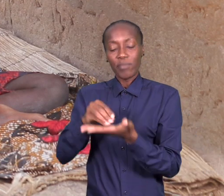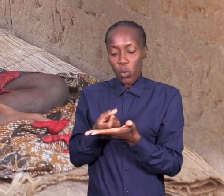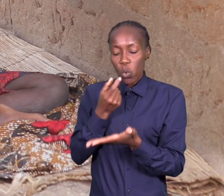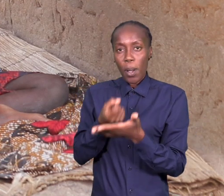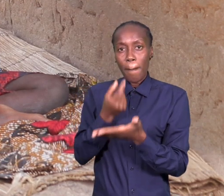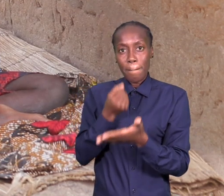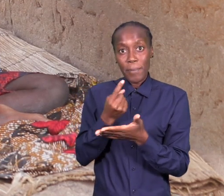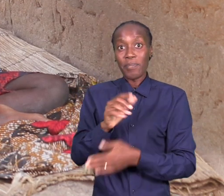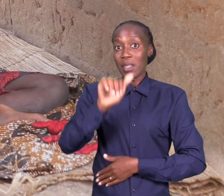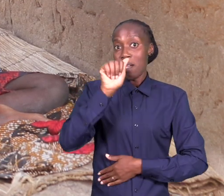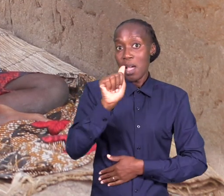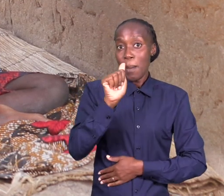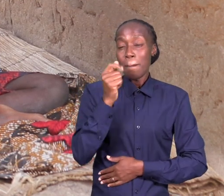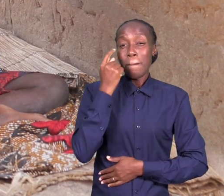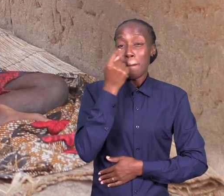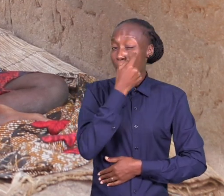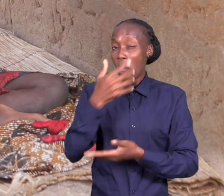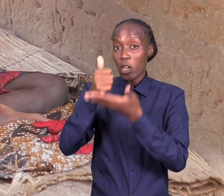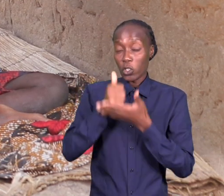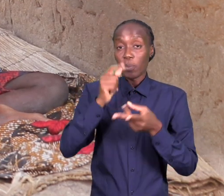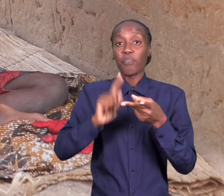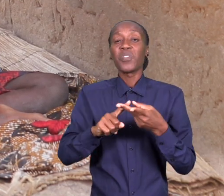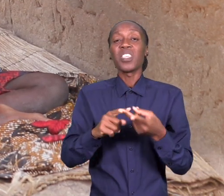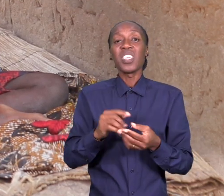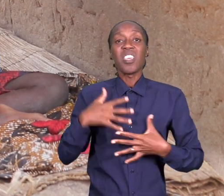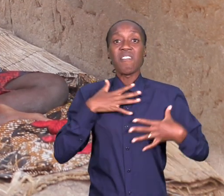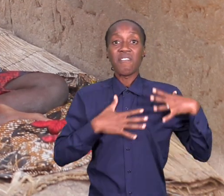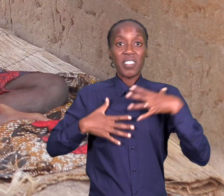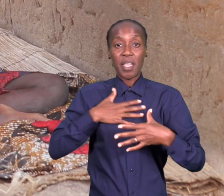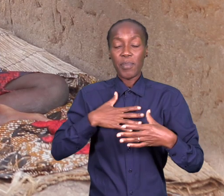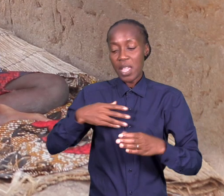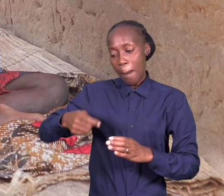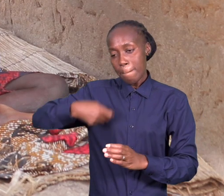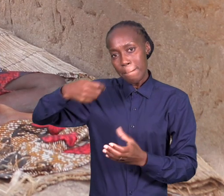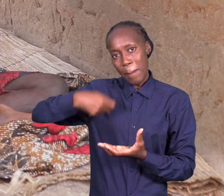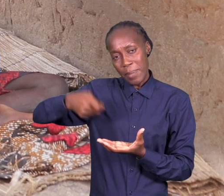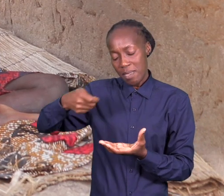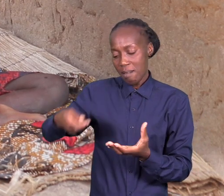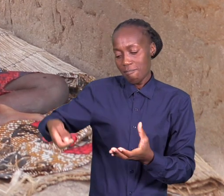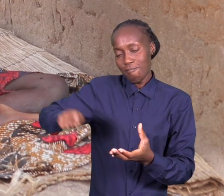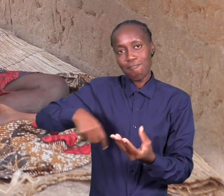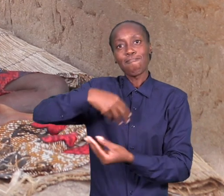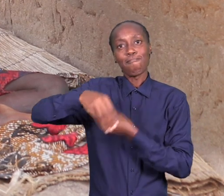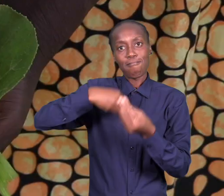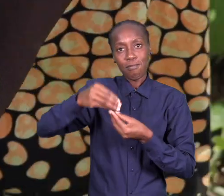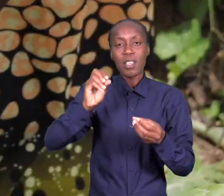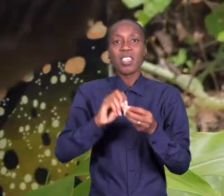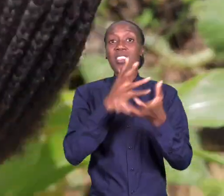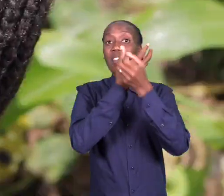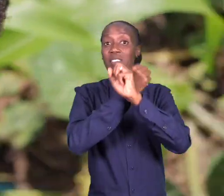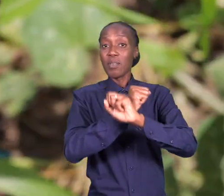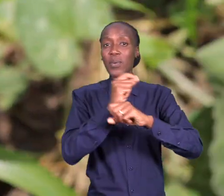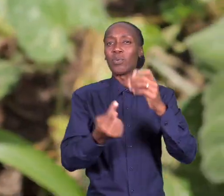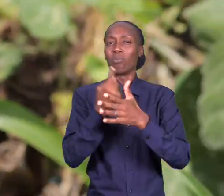como vitamina A para a vista, vitaminas para misturar nas papinhas e desparasitantes para lombrigas. As